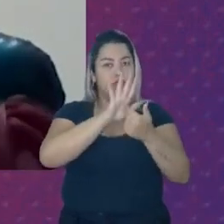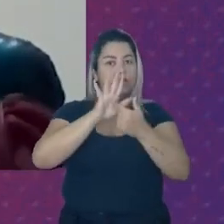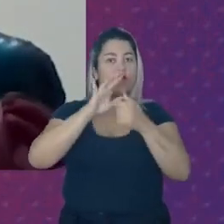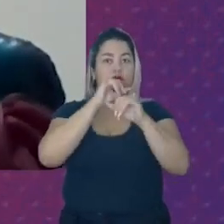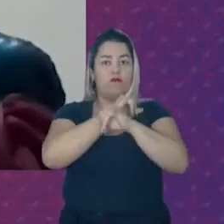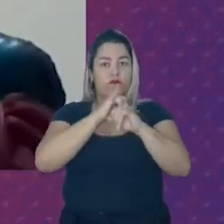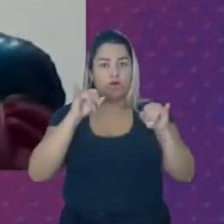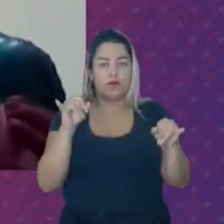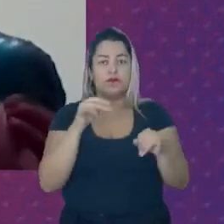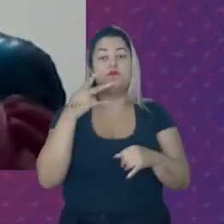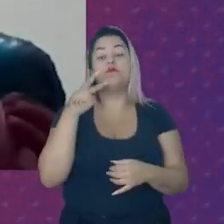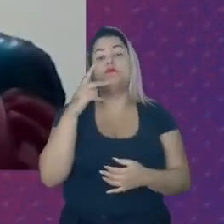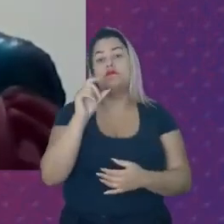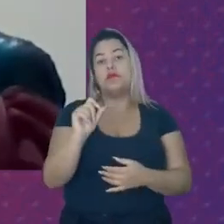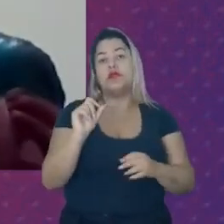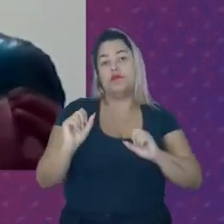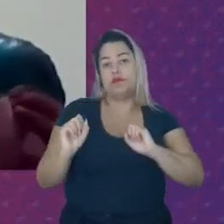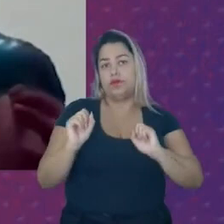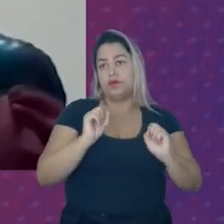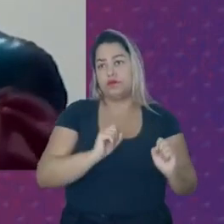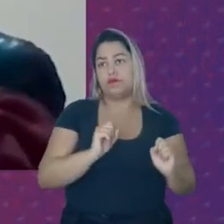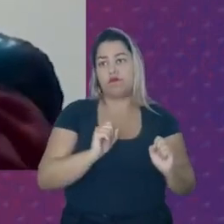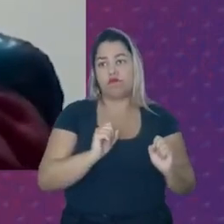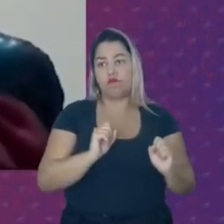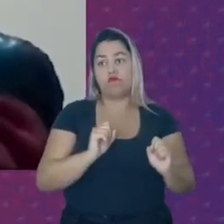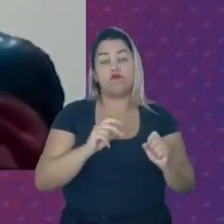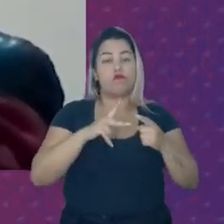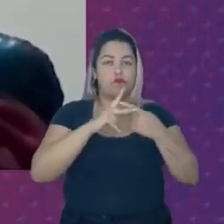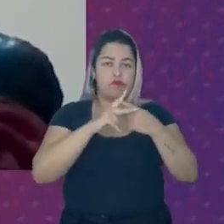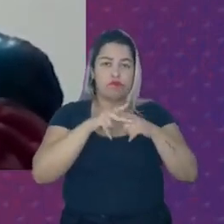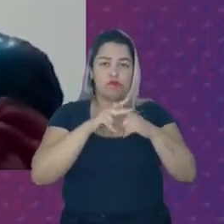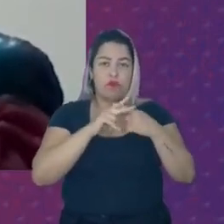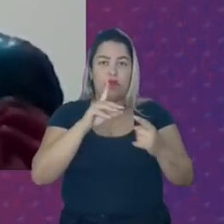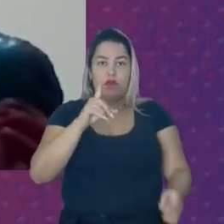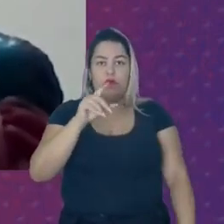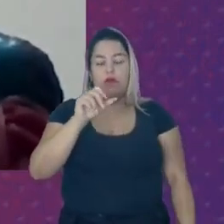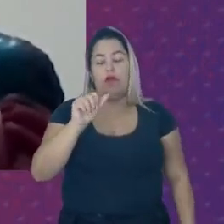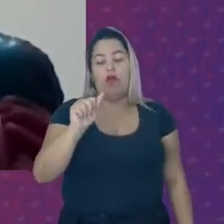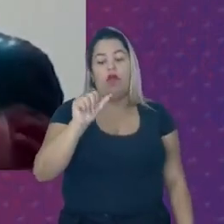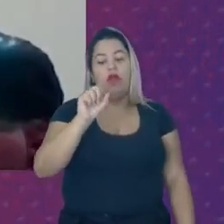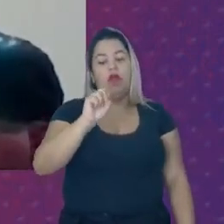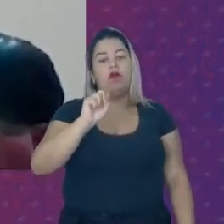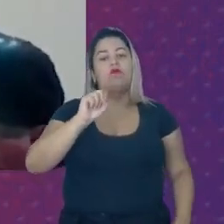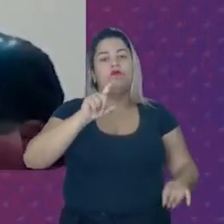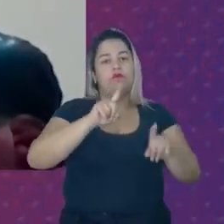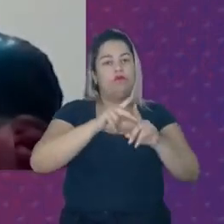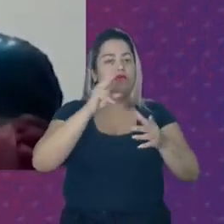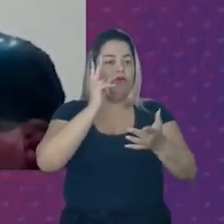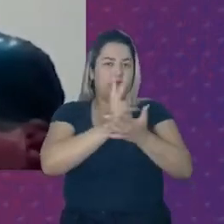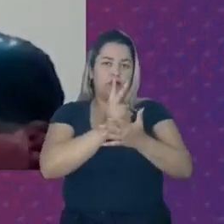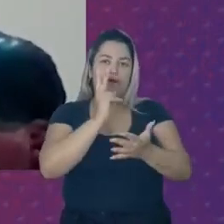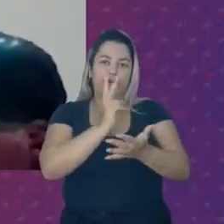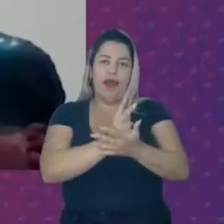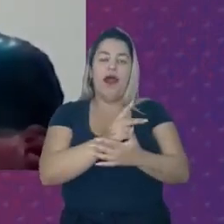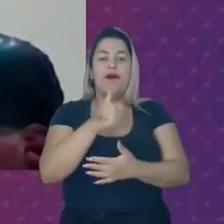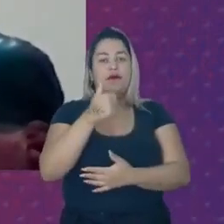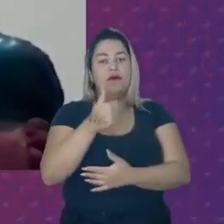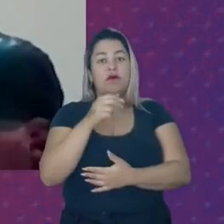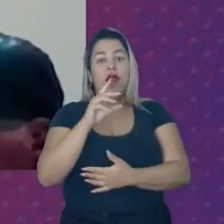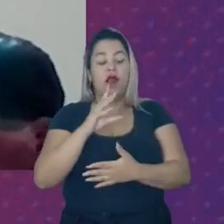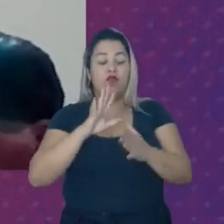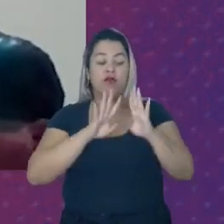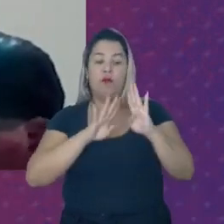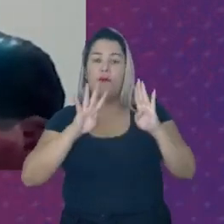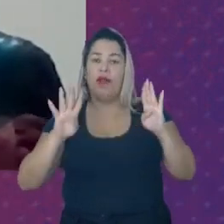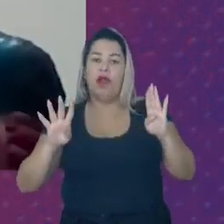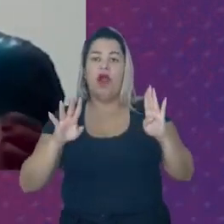informação para que pudesse, alterando esses dados, poder ter em uma mesma composição familiar mais de um beneficiário do